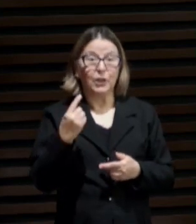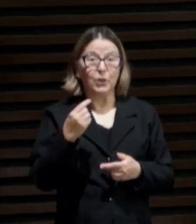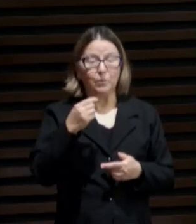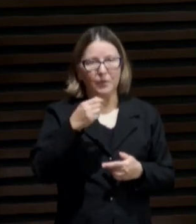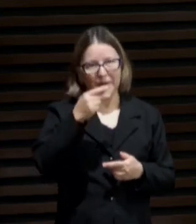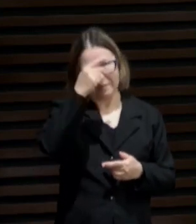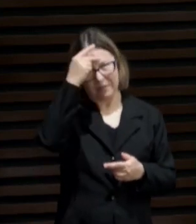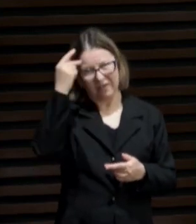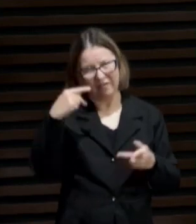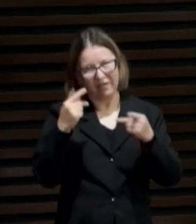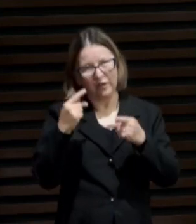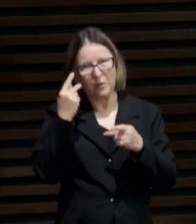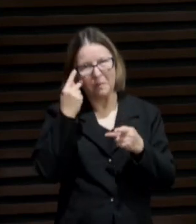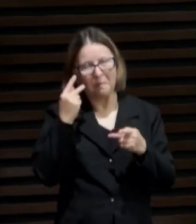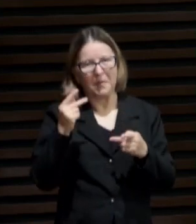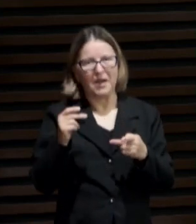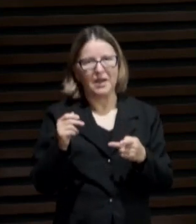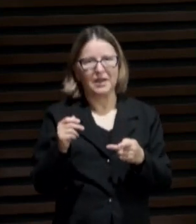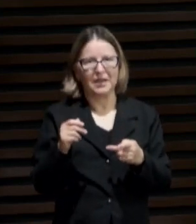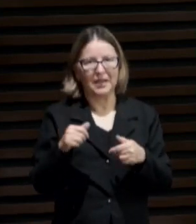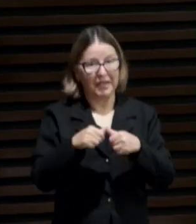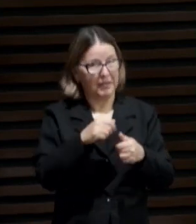Falou: vamos orar, irmãos?